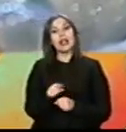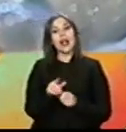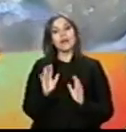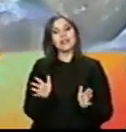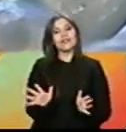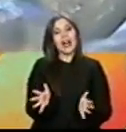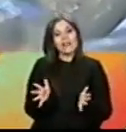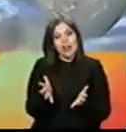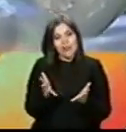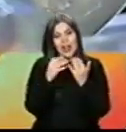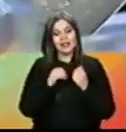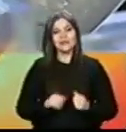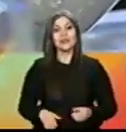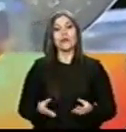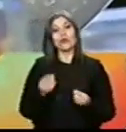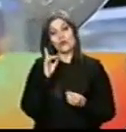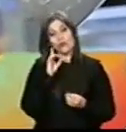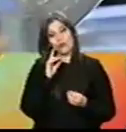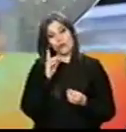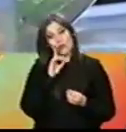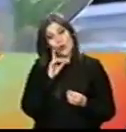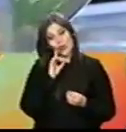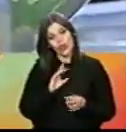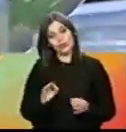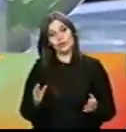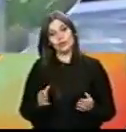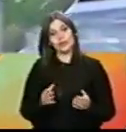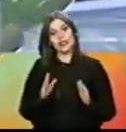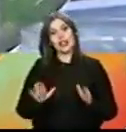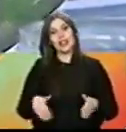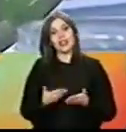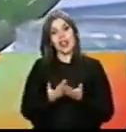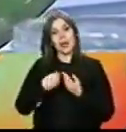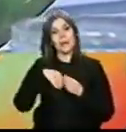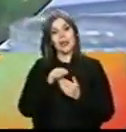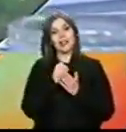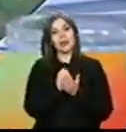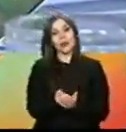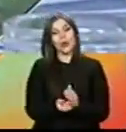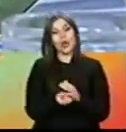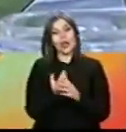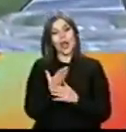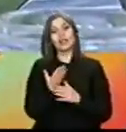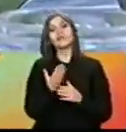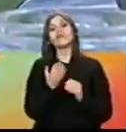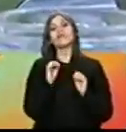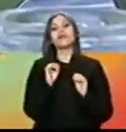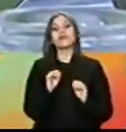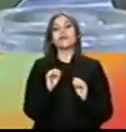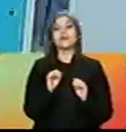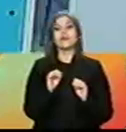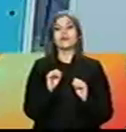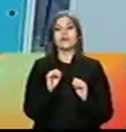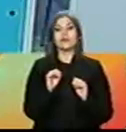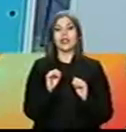Isso era ótimo. Isso era ótimo. Para termos mais apoios para criar este restaurante. Sem dúvida nenhuma.